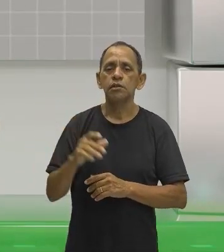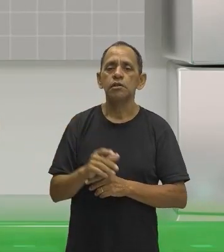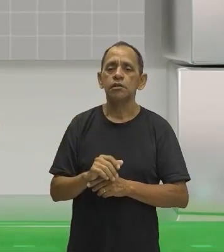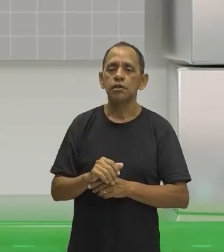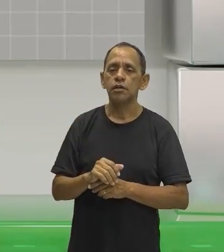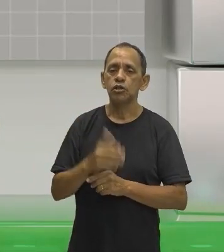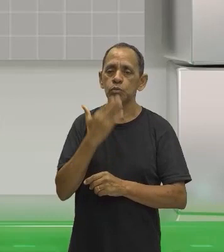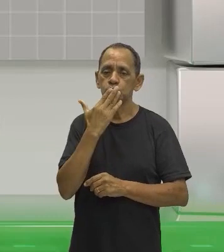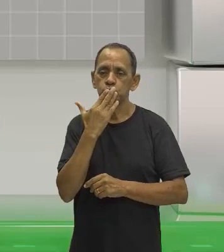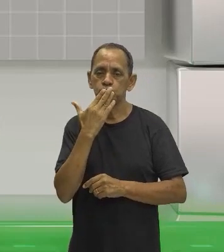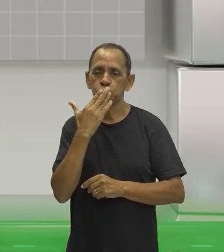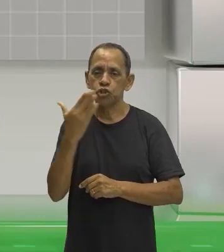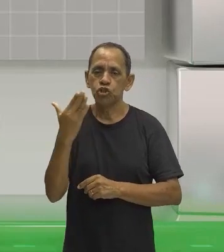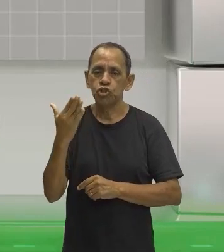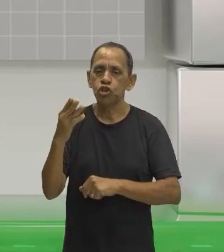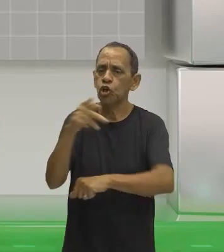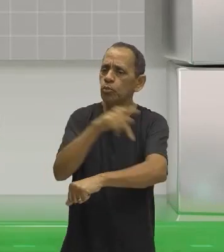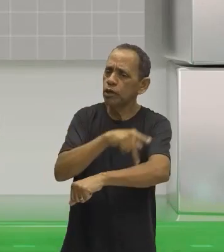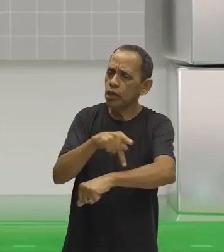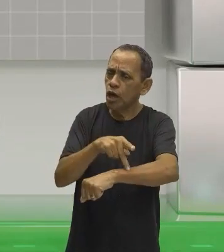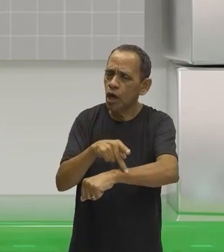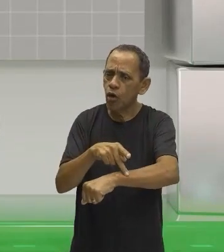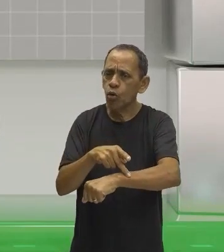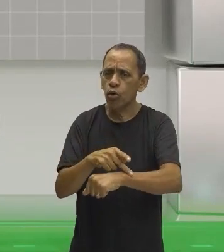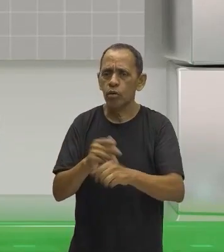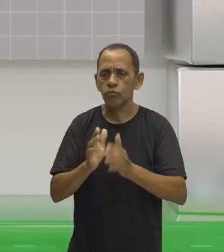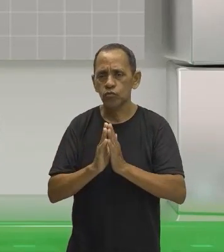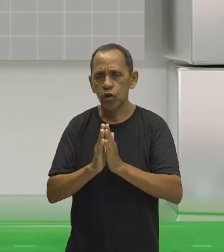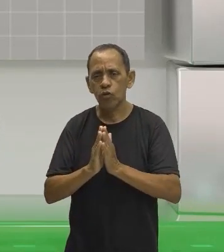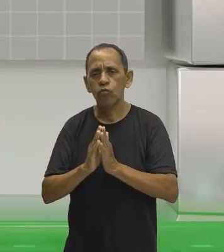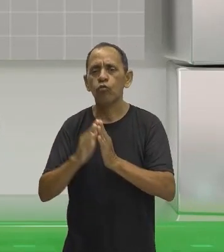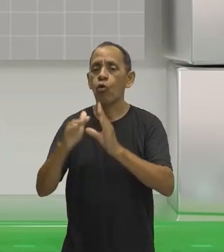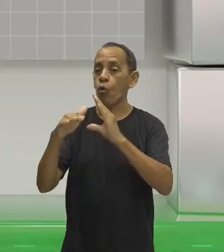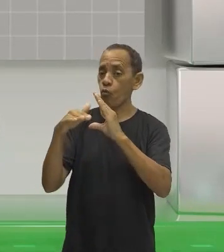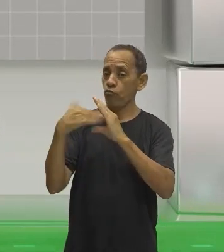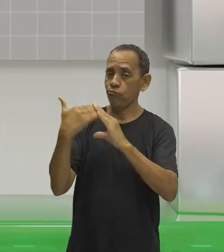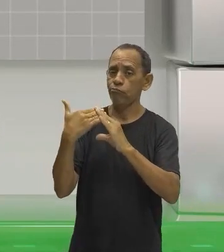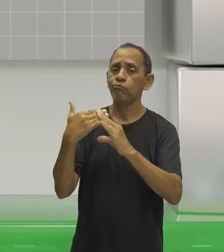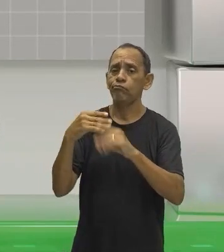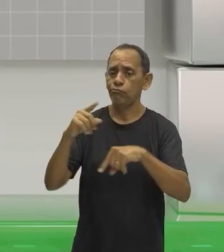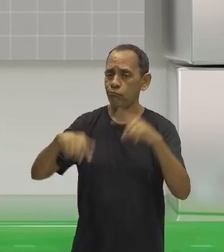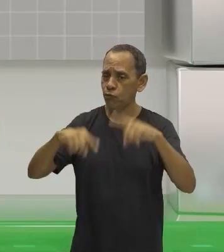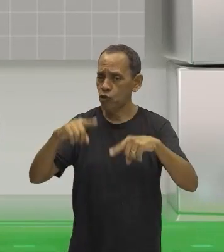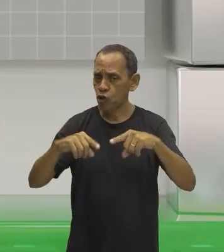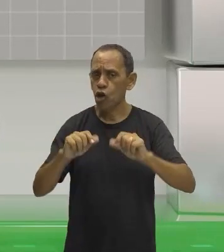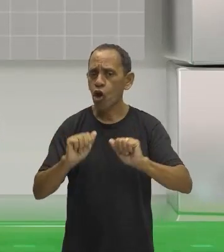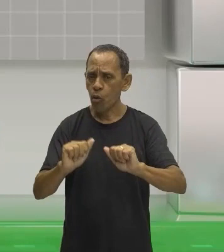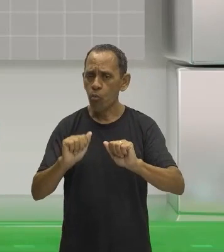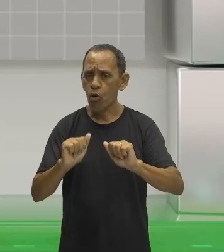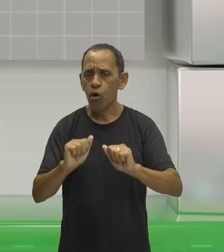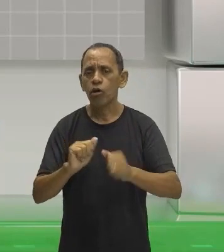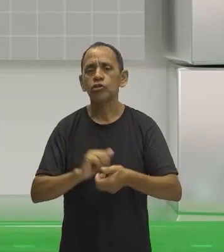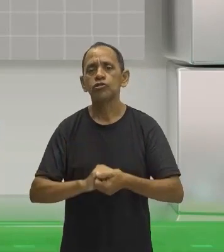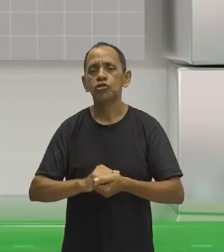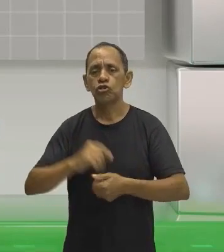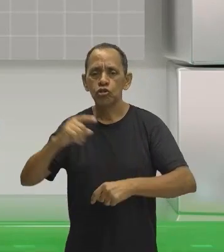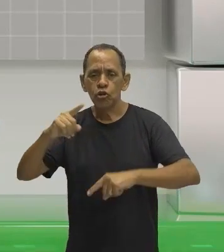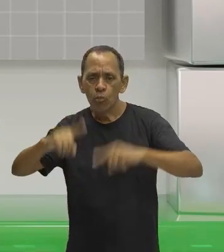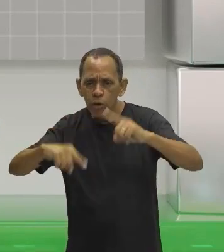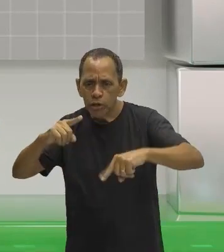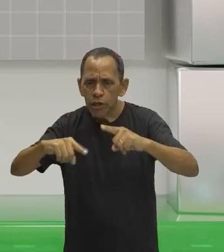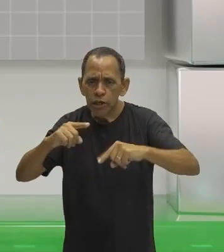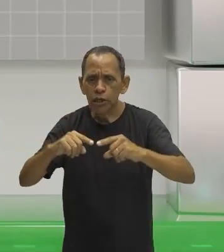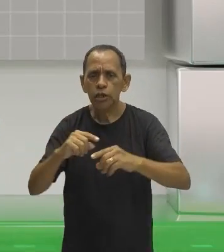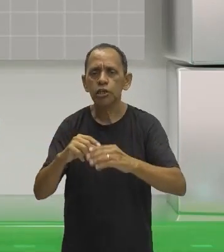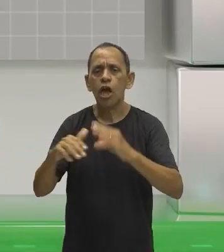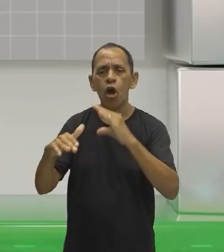mandar um e-mail por o material por WhatsApp. Você pode mandar o material para um e-mail que eu tenha,